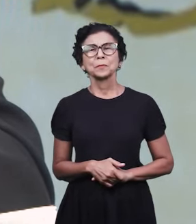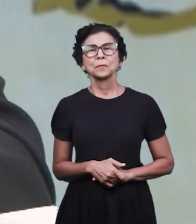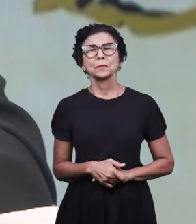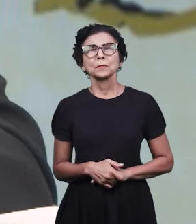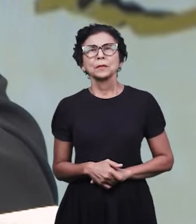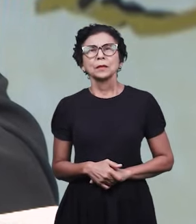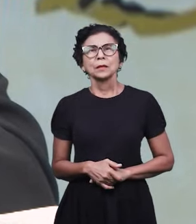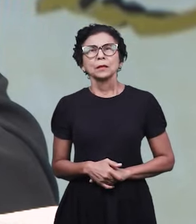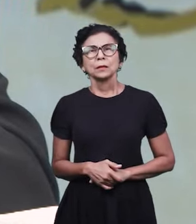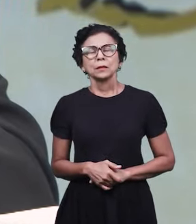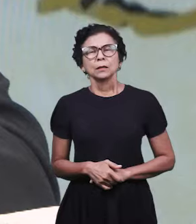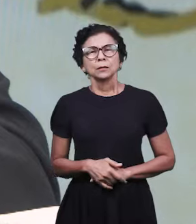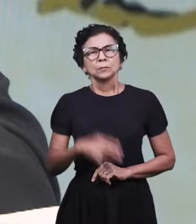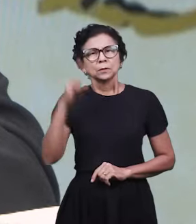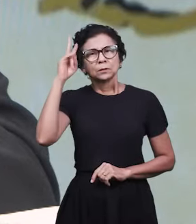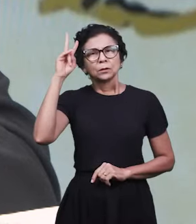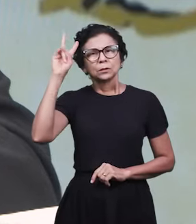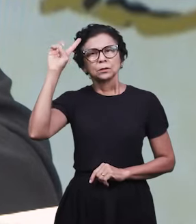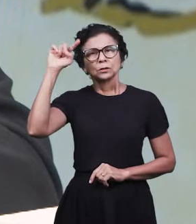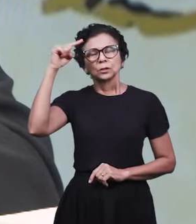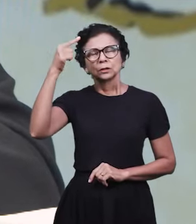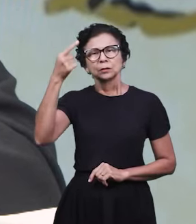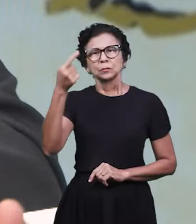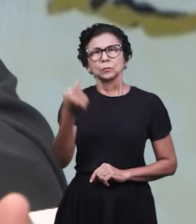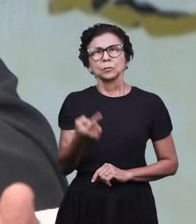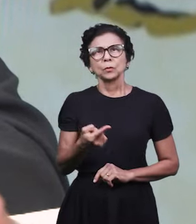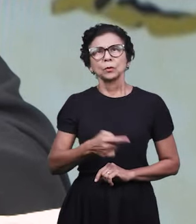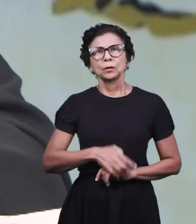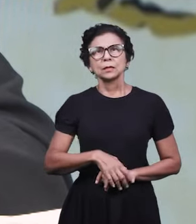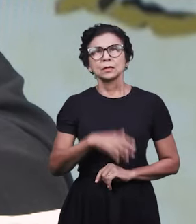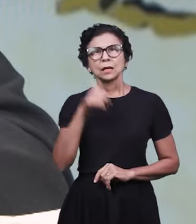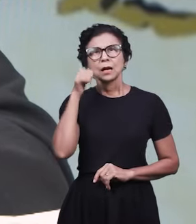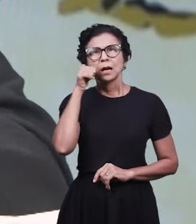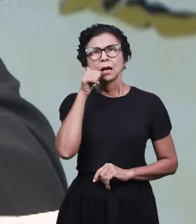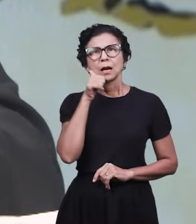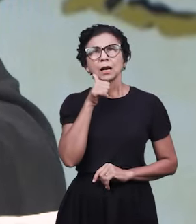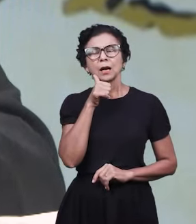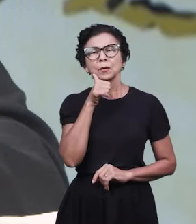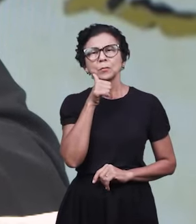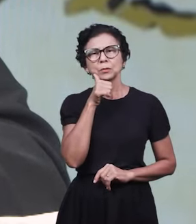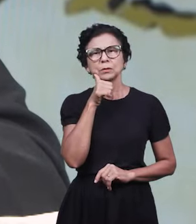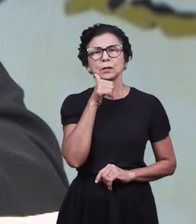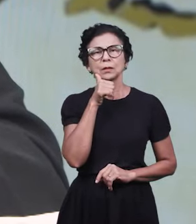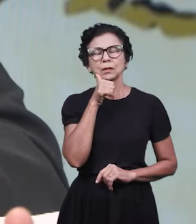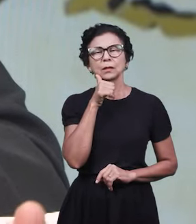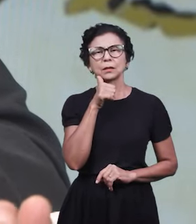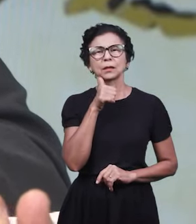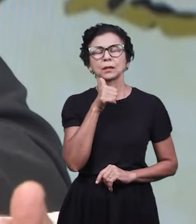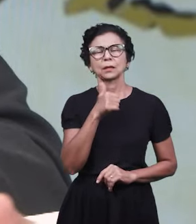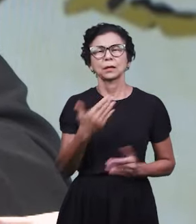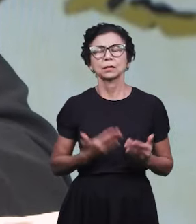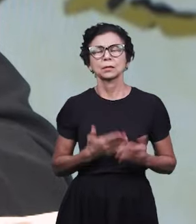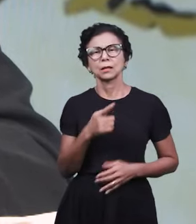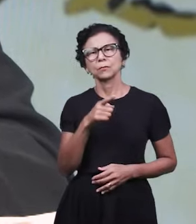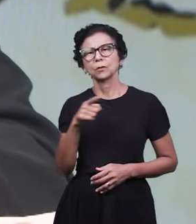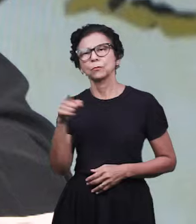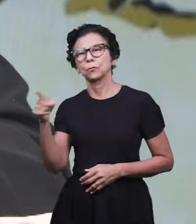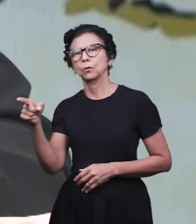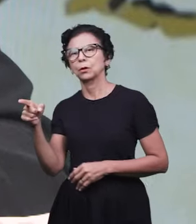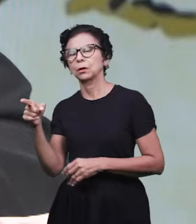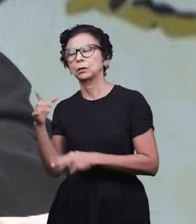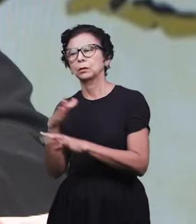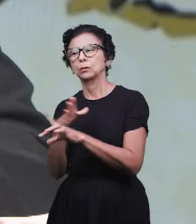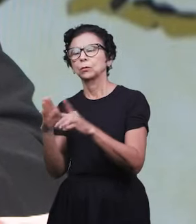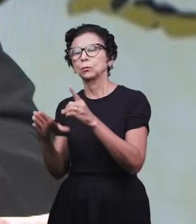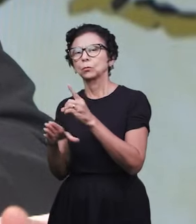dia, passado 2 dias que ela foi no culto, os irmãos estavam surpresos como que ela estava consolada. Aí você deu uma